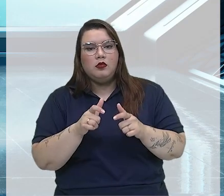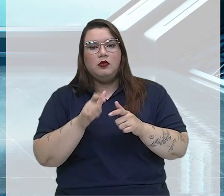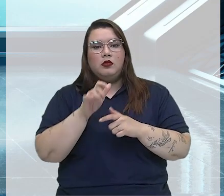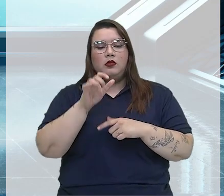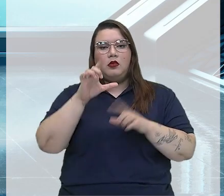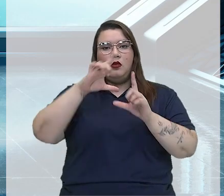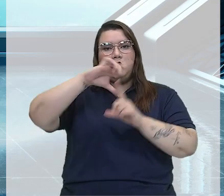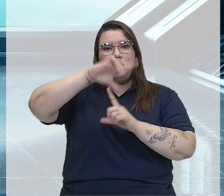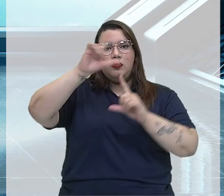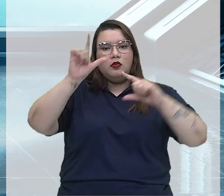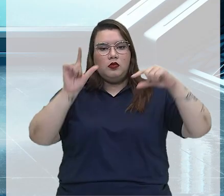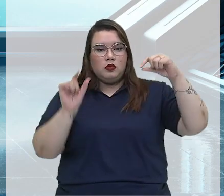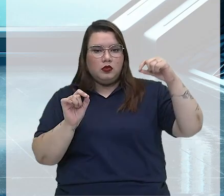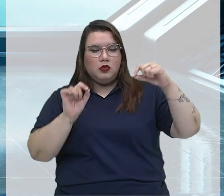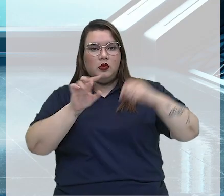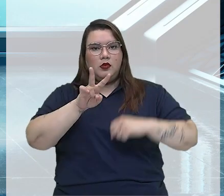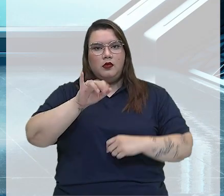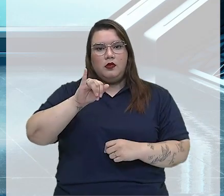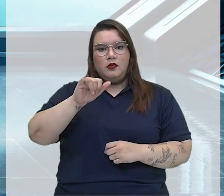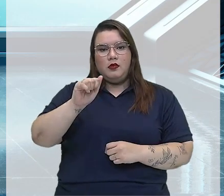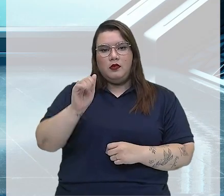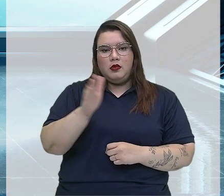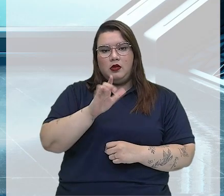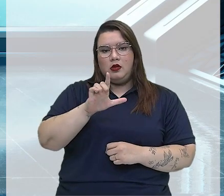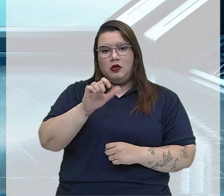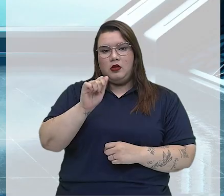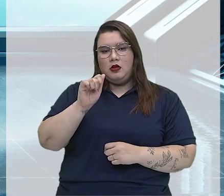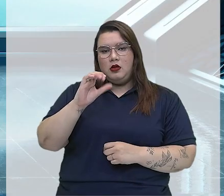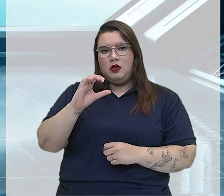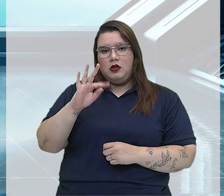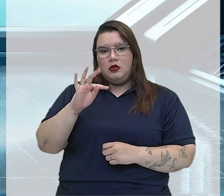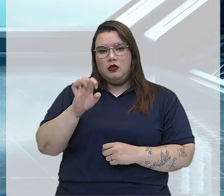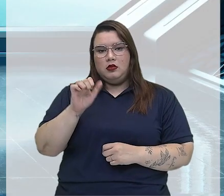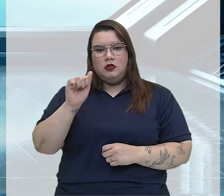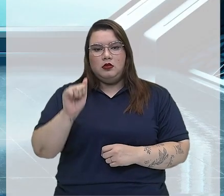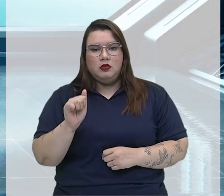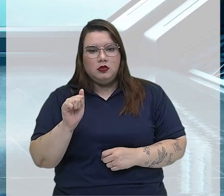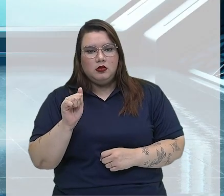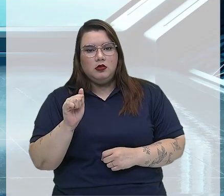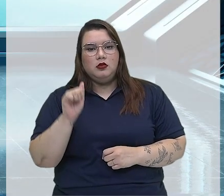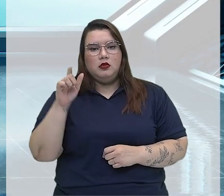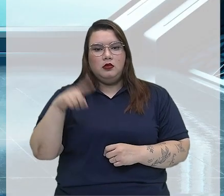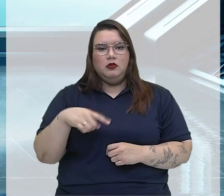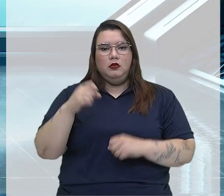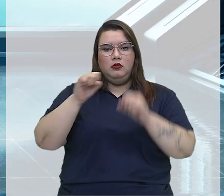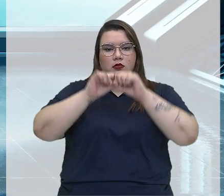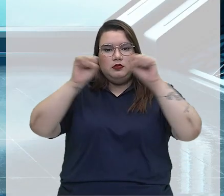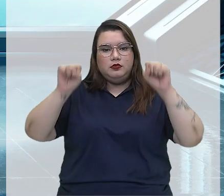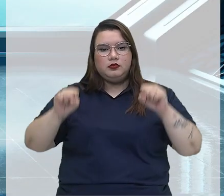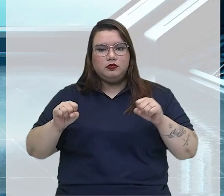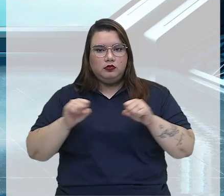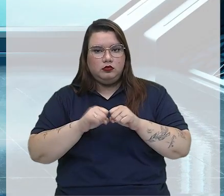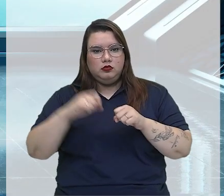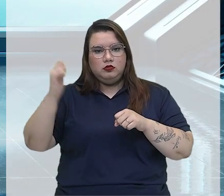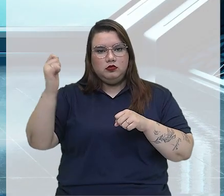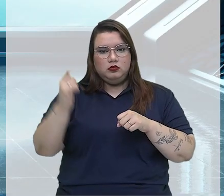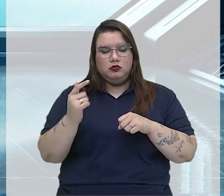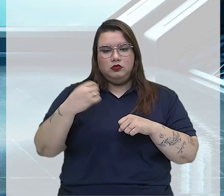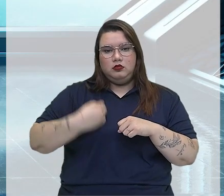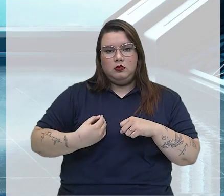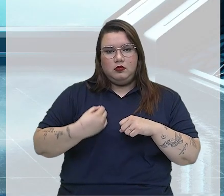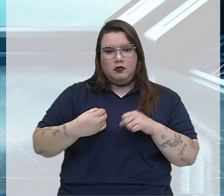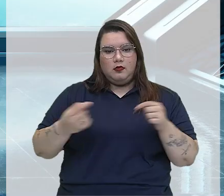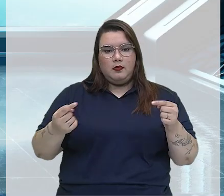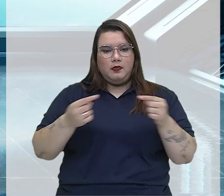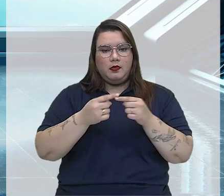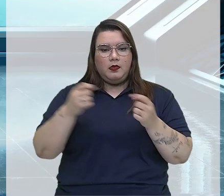das espirais da chamada Via Láctea, nossa galáxia, e é um dos sistemas solares